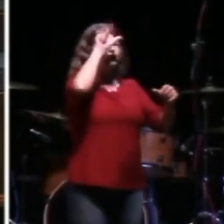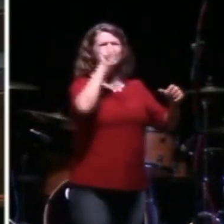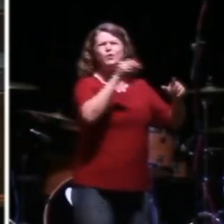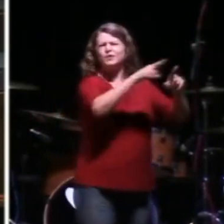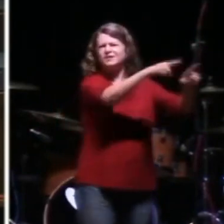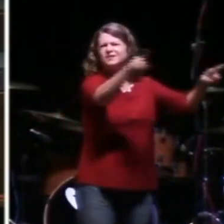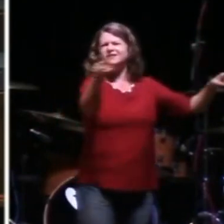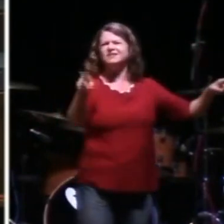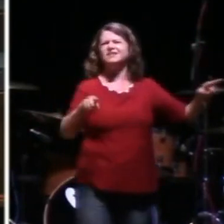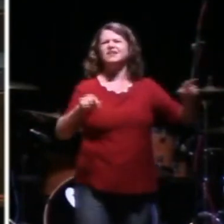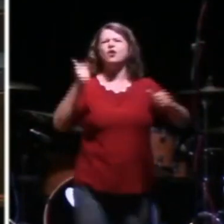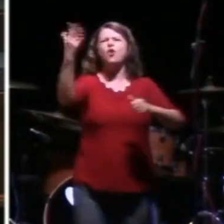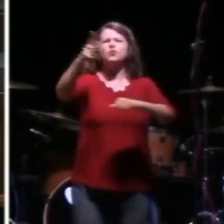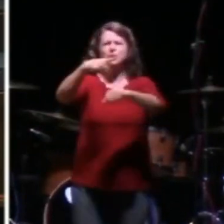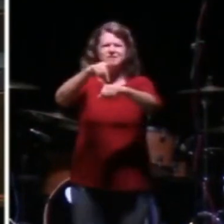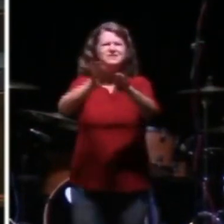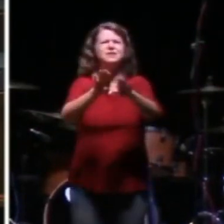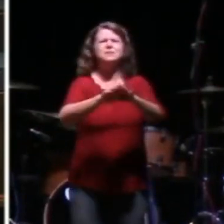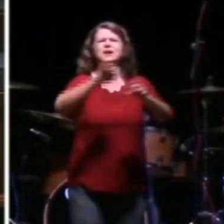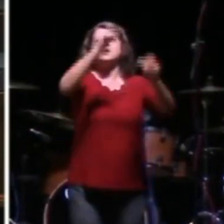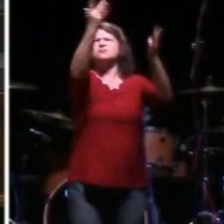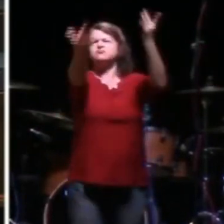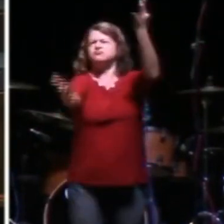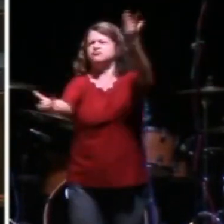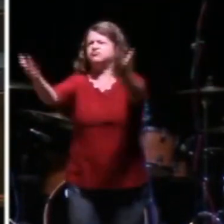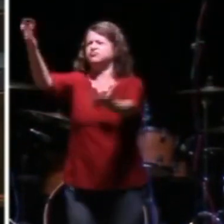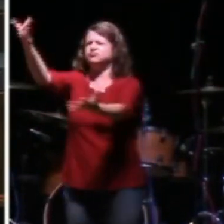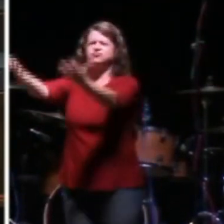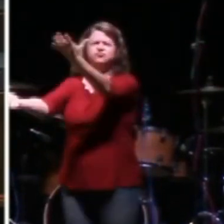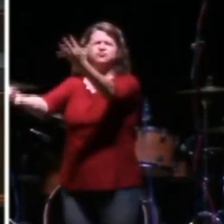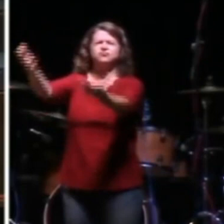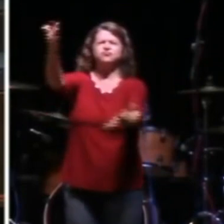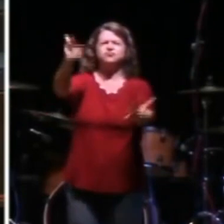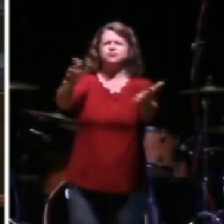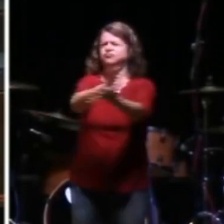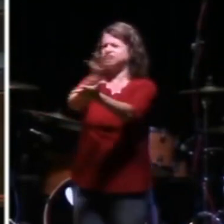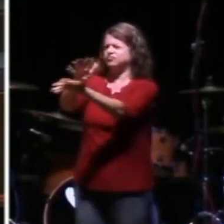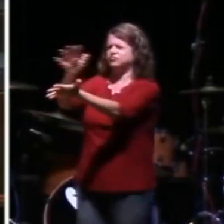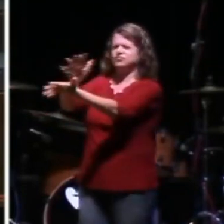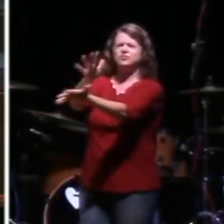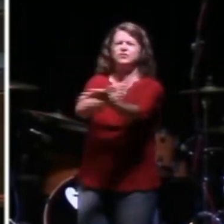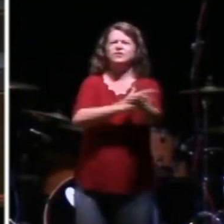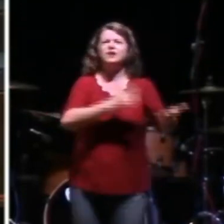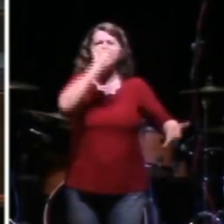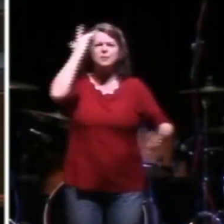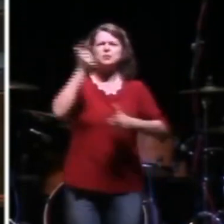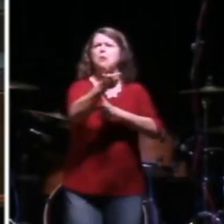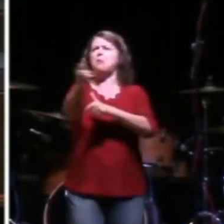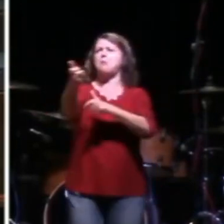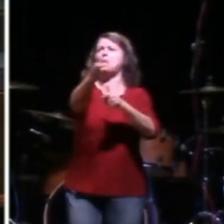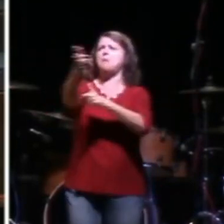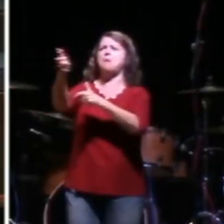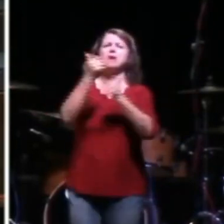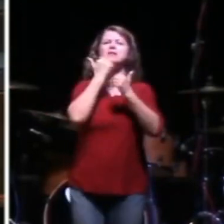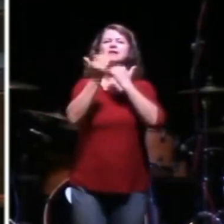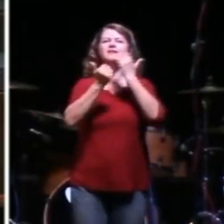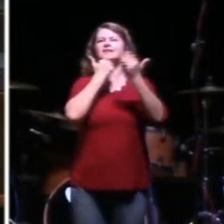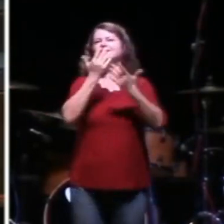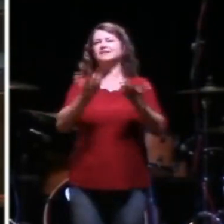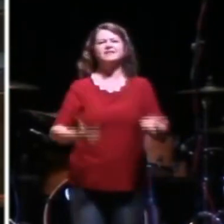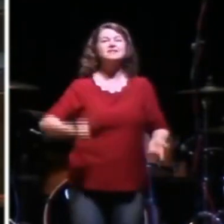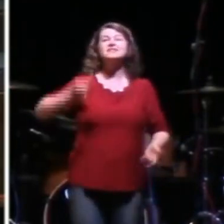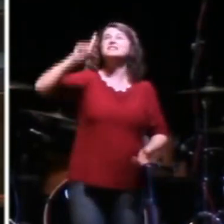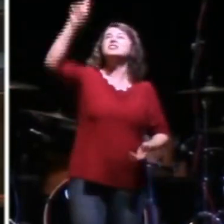a natureza geme chora com espectáculo na volta do senhor a terra está